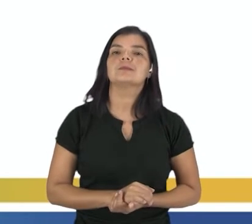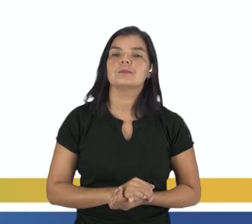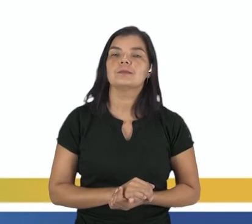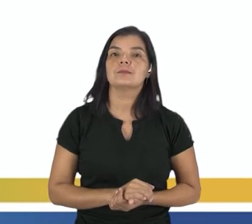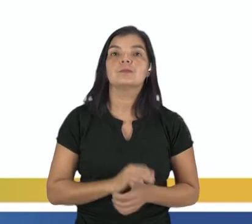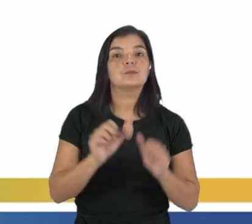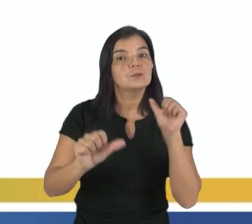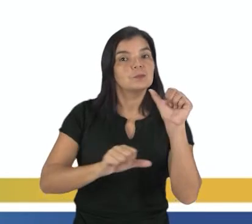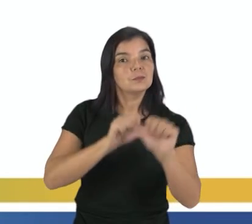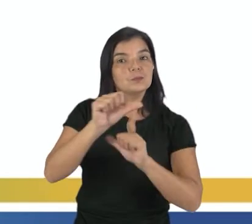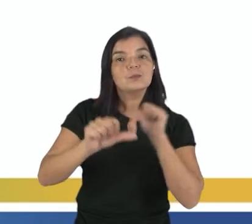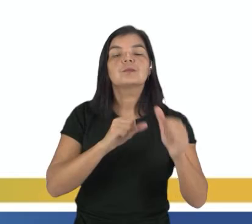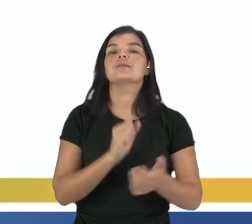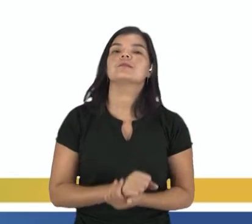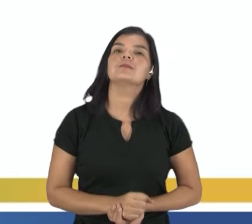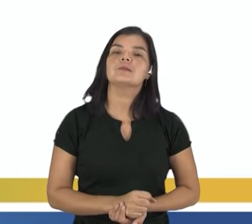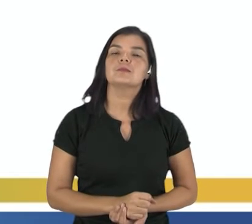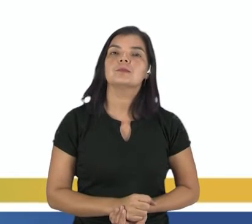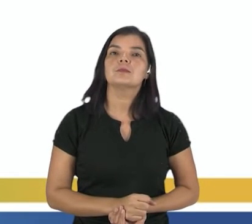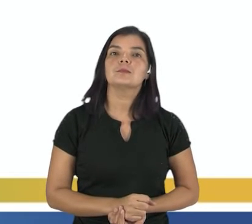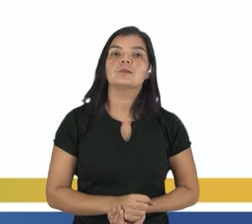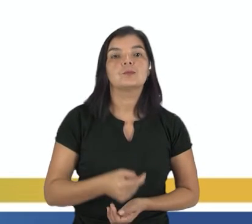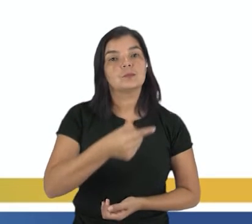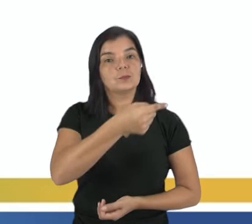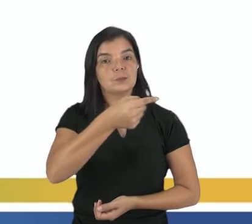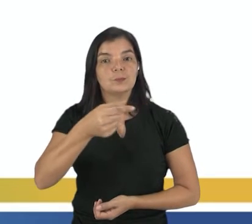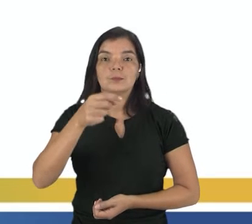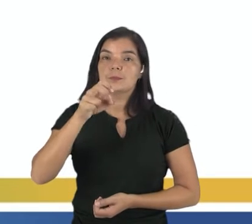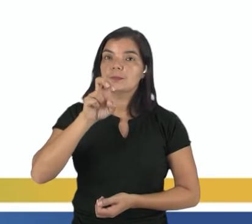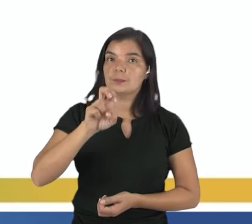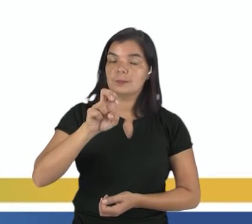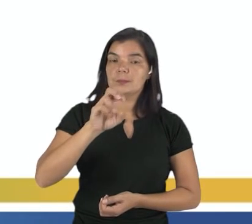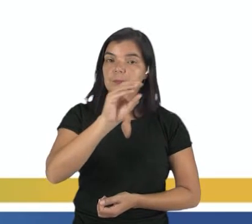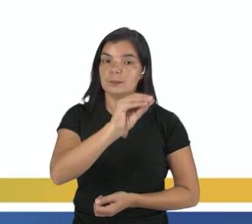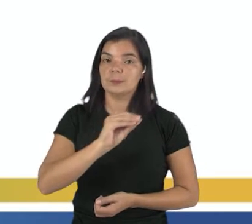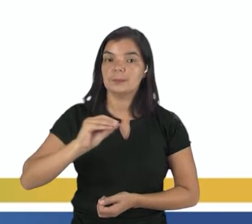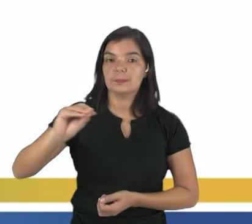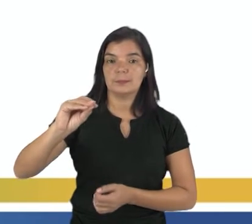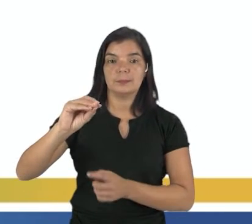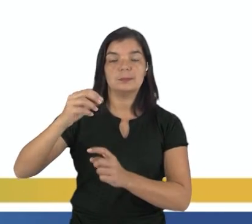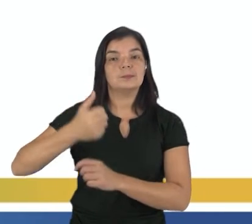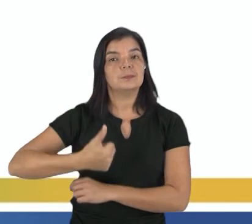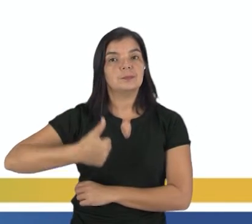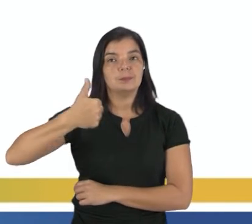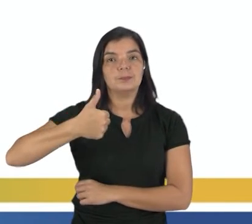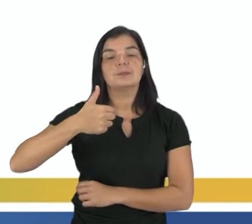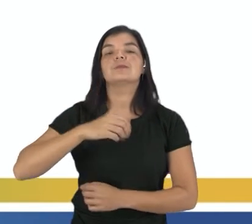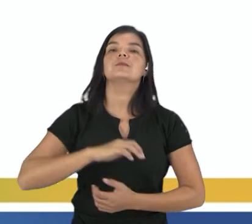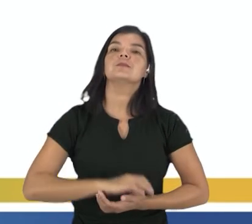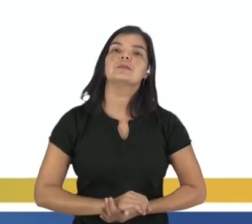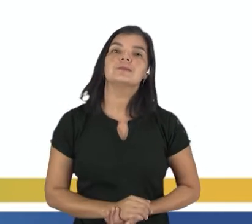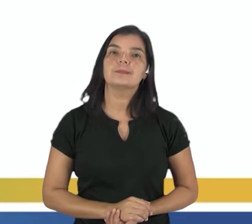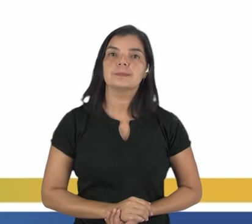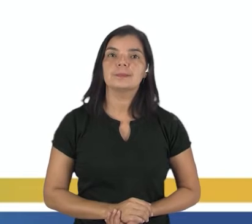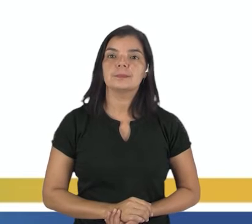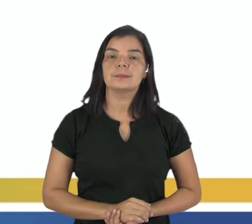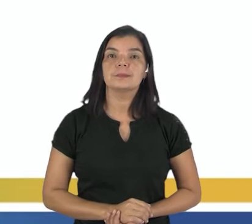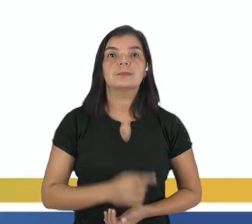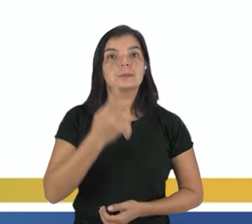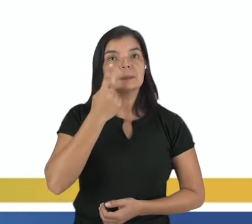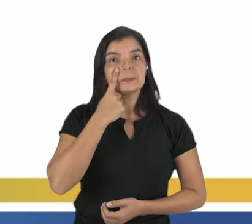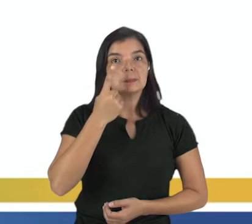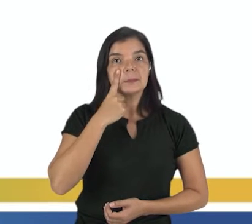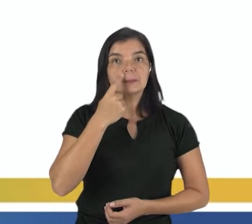menos eu troquei o sinal e aquele menos 5 que tá no primeiro membro ele vai para o segundo membro positivo